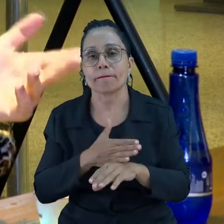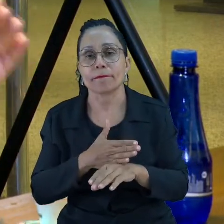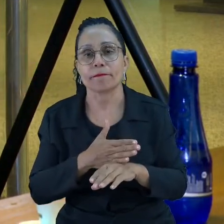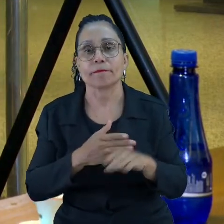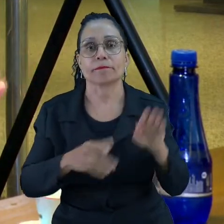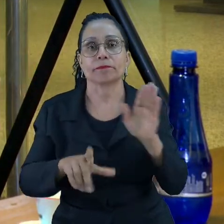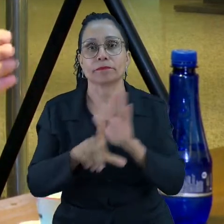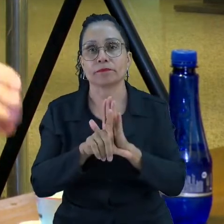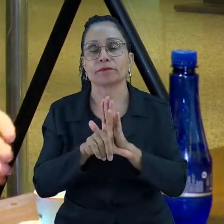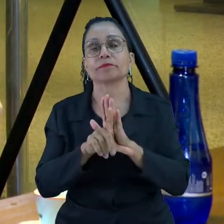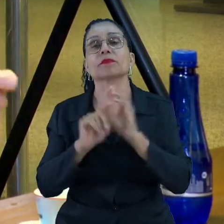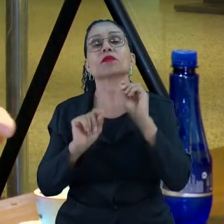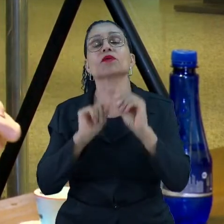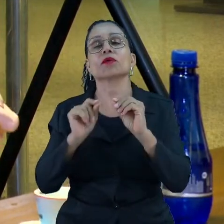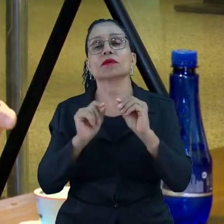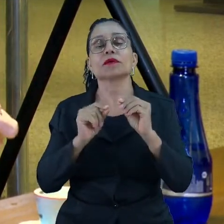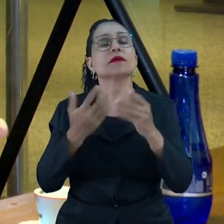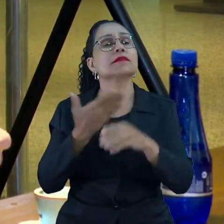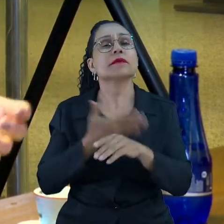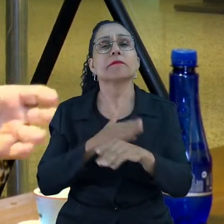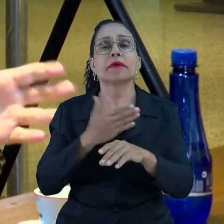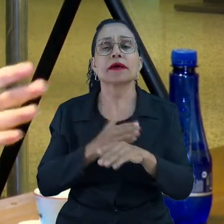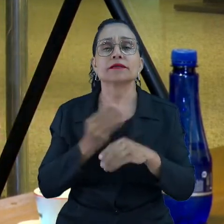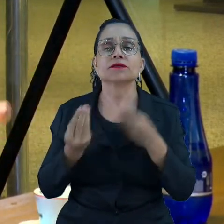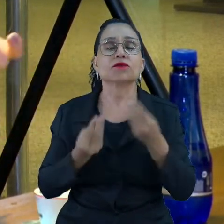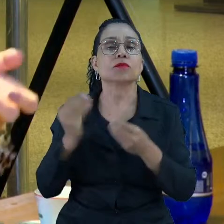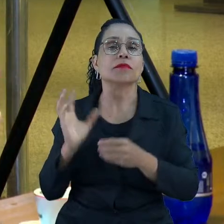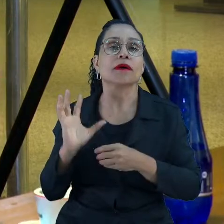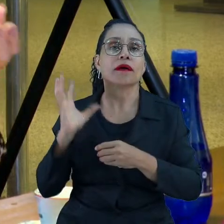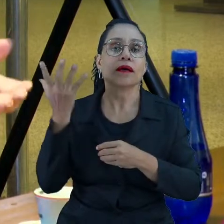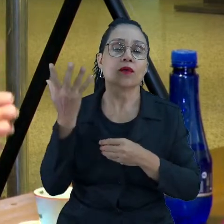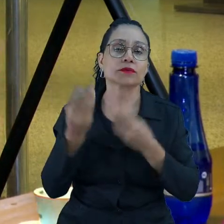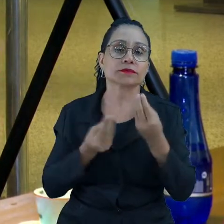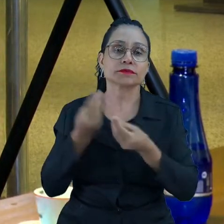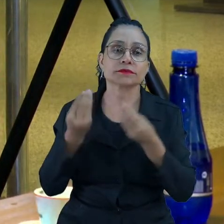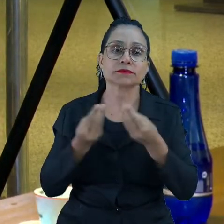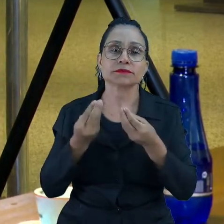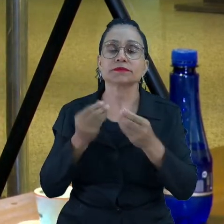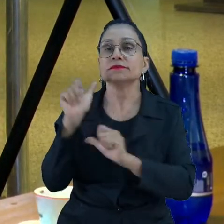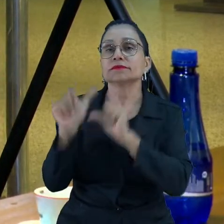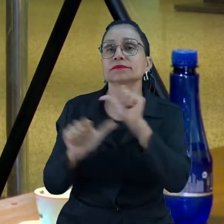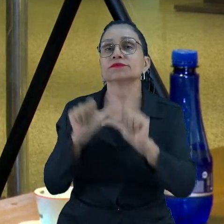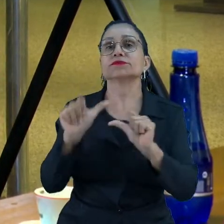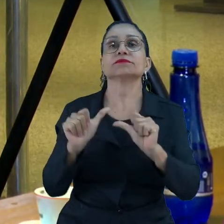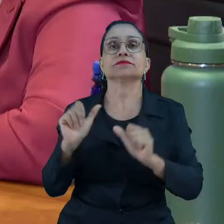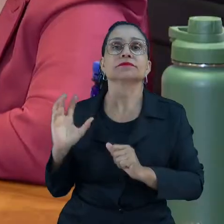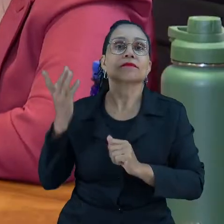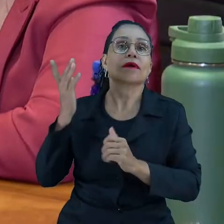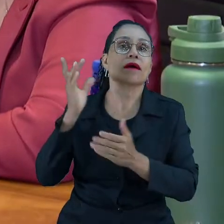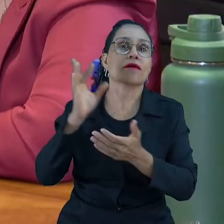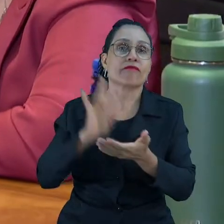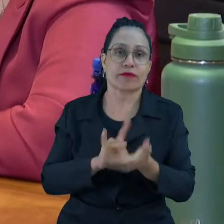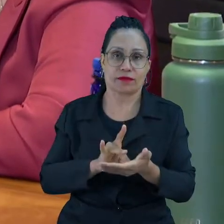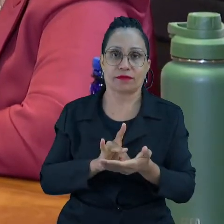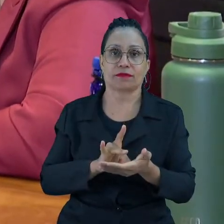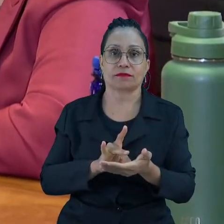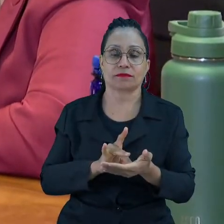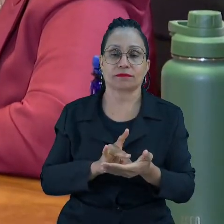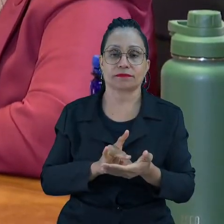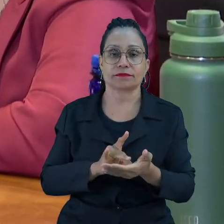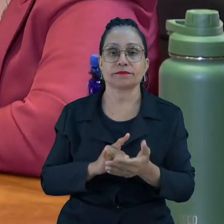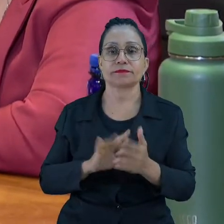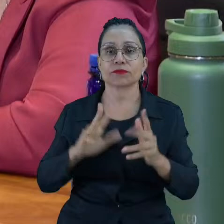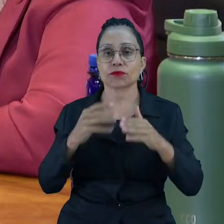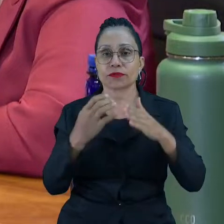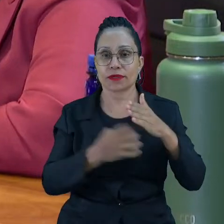legislação que está escrito, ok, na prática, como isso acontece? Como que vocês têm, né, tornado isso realidade? Então, toda empresa tem